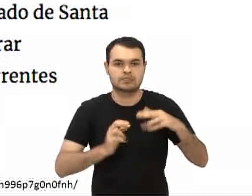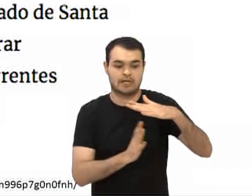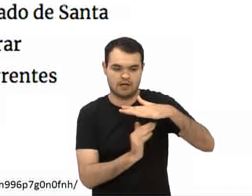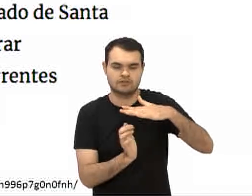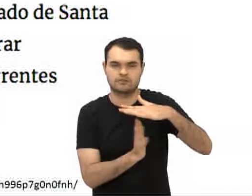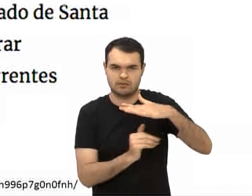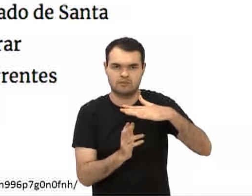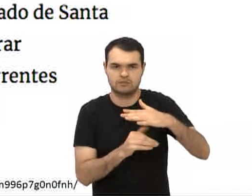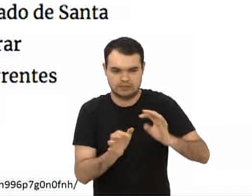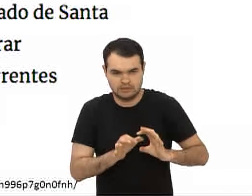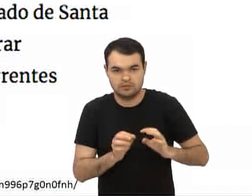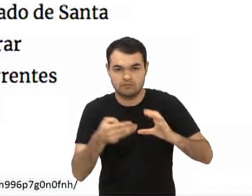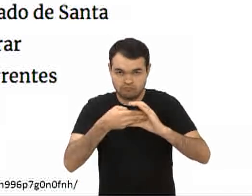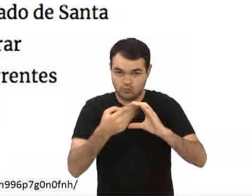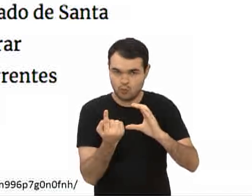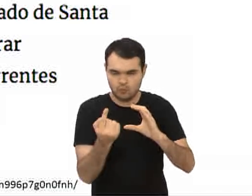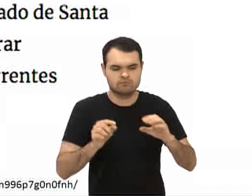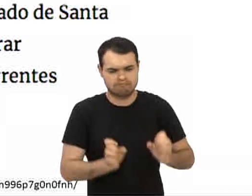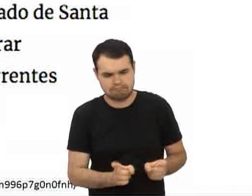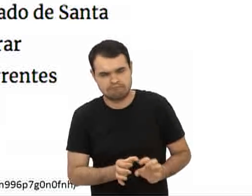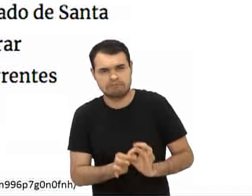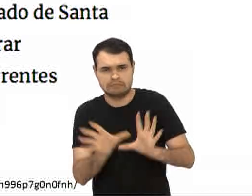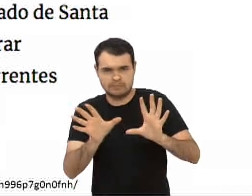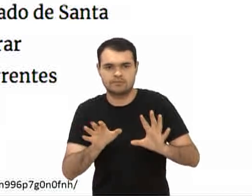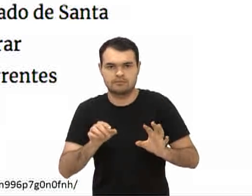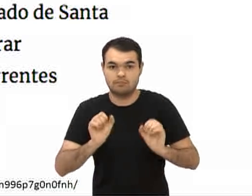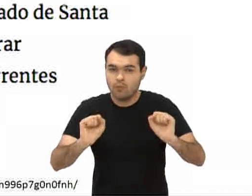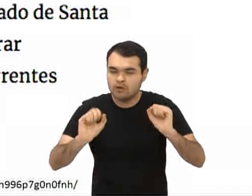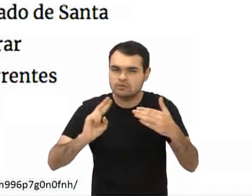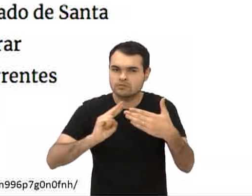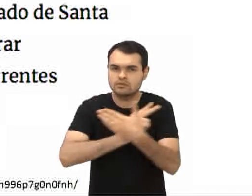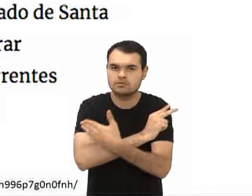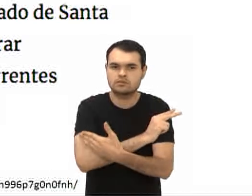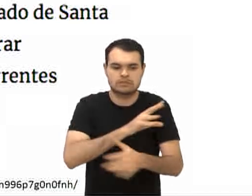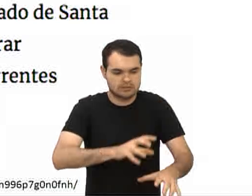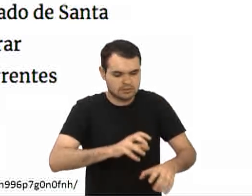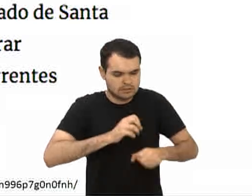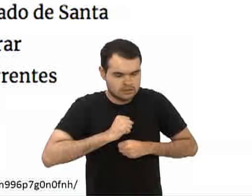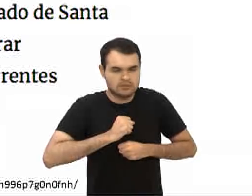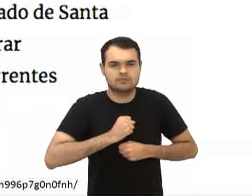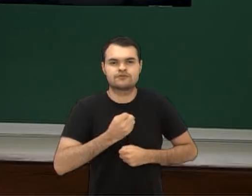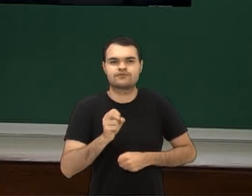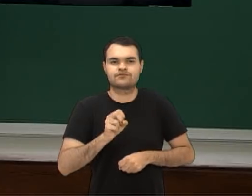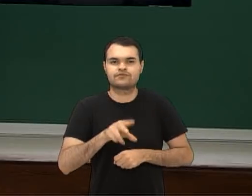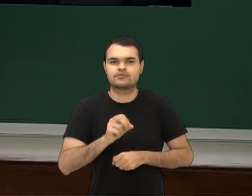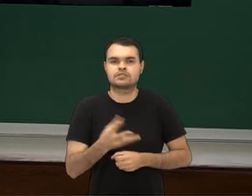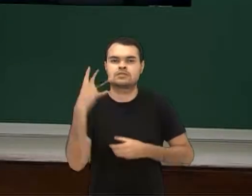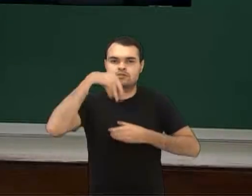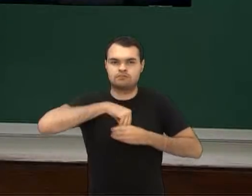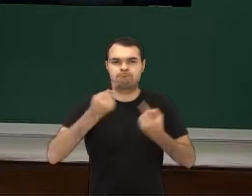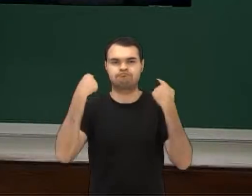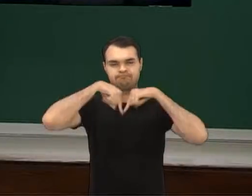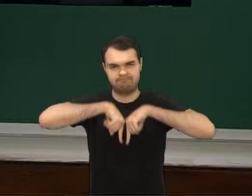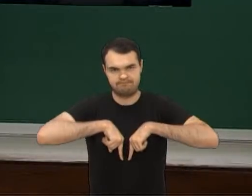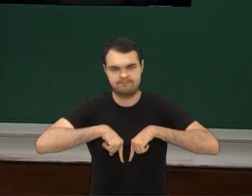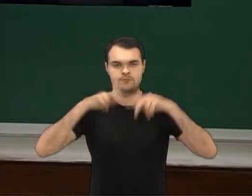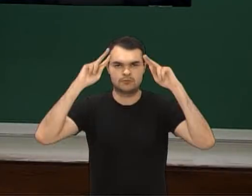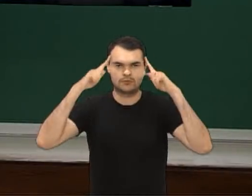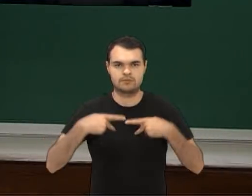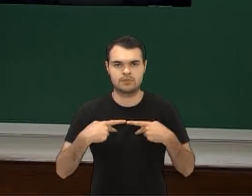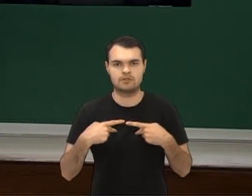Maré vermelha restringe cardápio nas praias do Paraná. O que essa reportagem está falando? Que